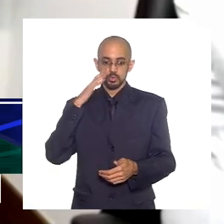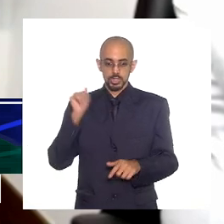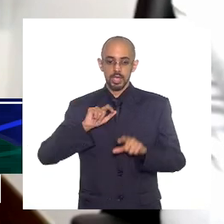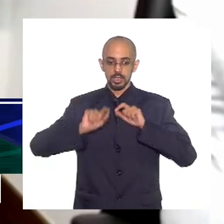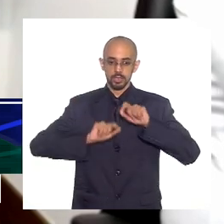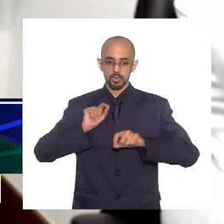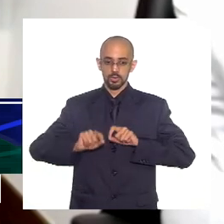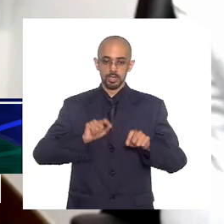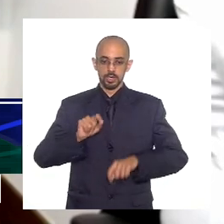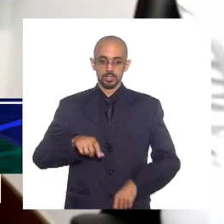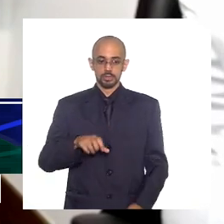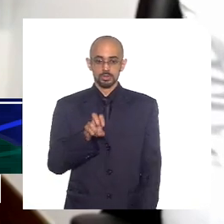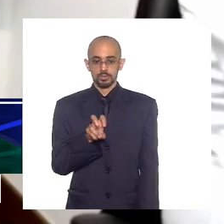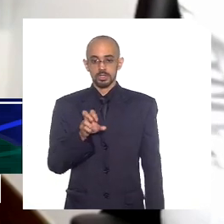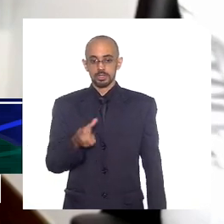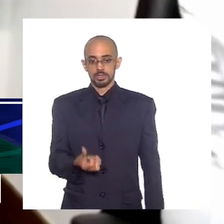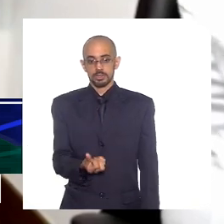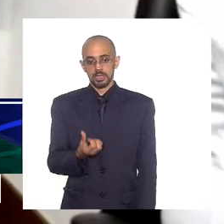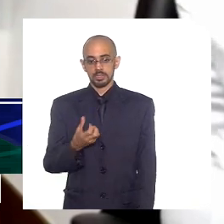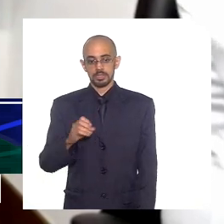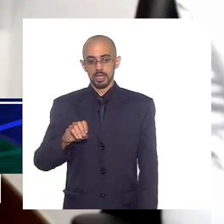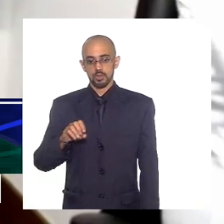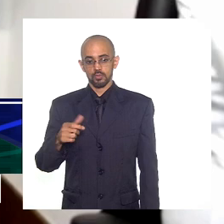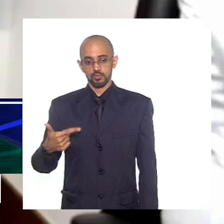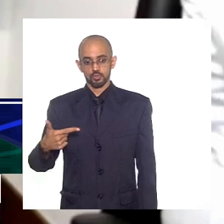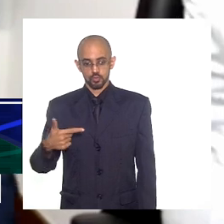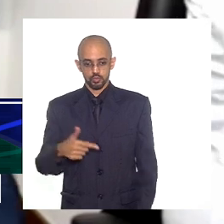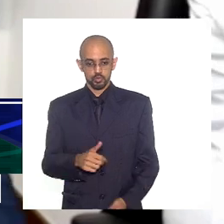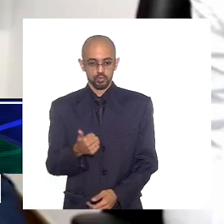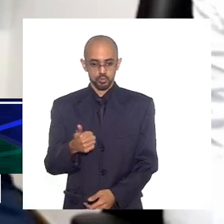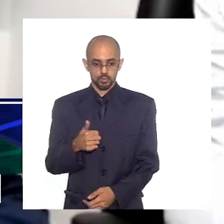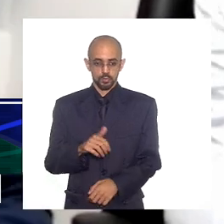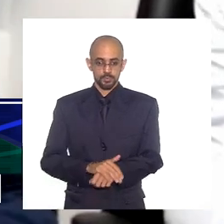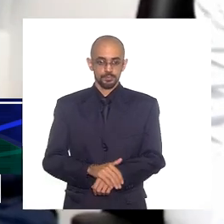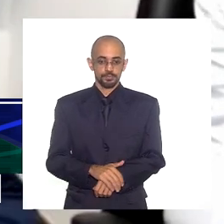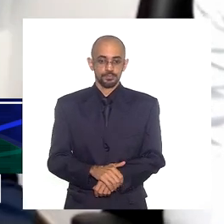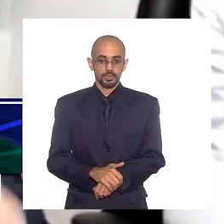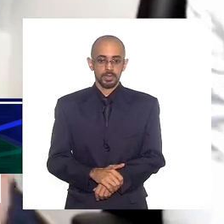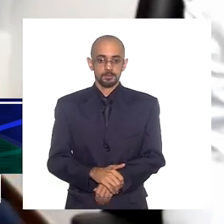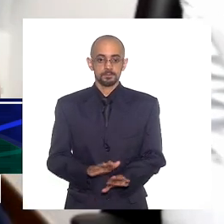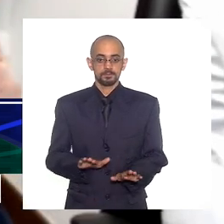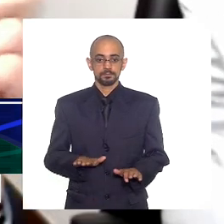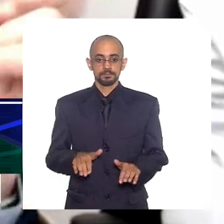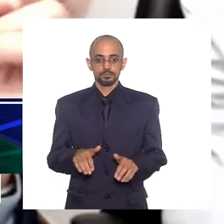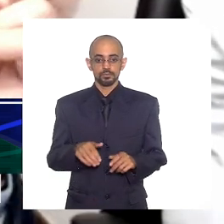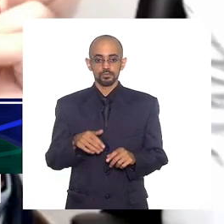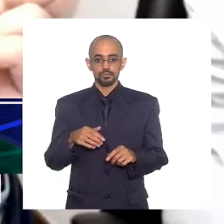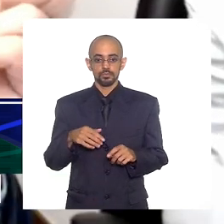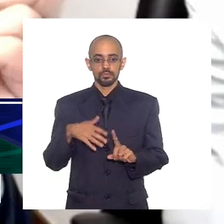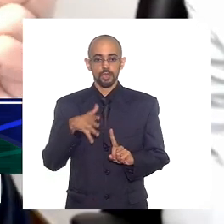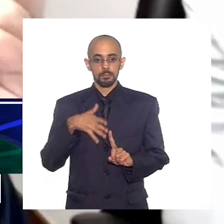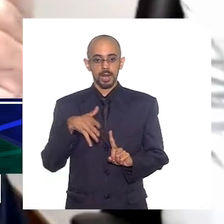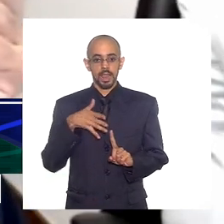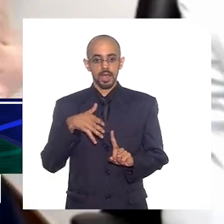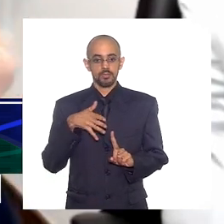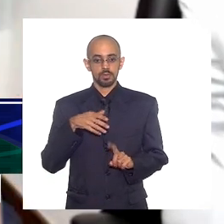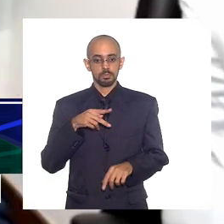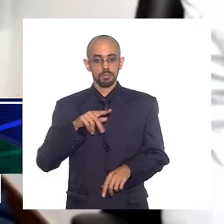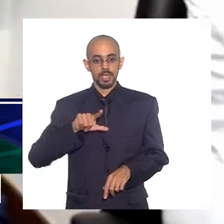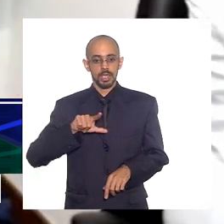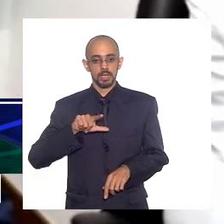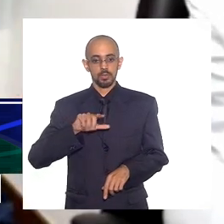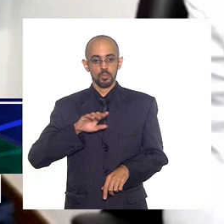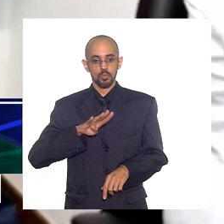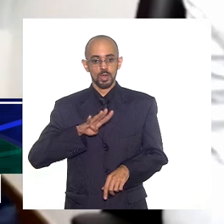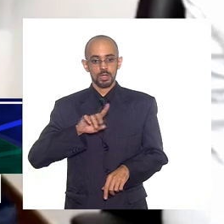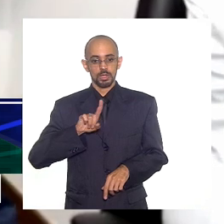condicional 56A de 21. Está em segunda discussão, redação do vencido. Então, com a palavra para discutir o PL 4107,